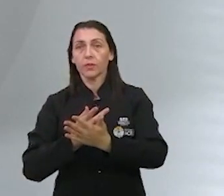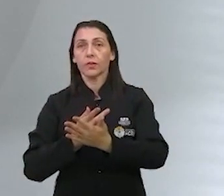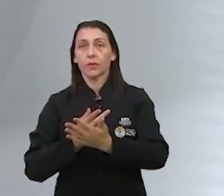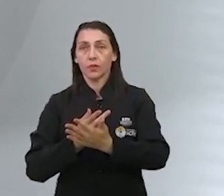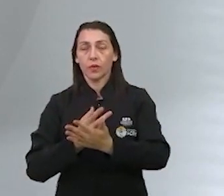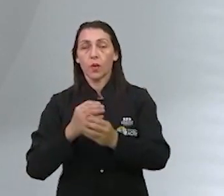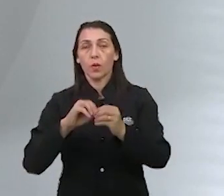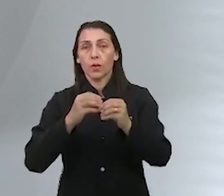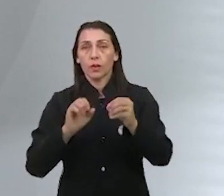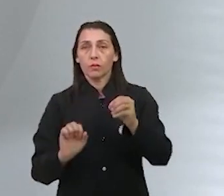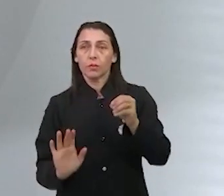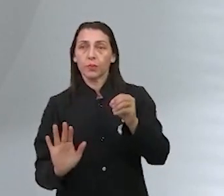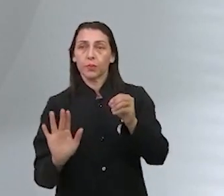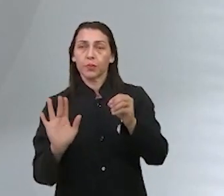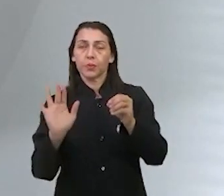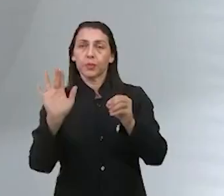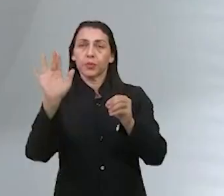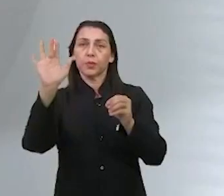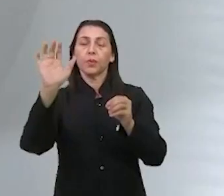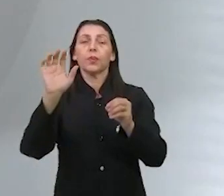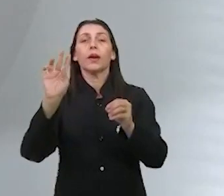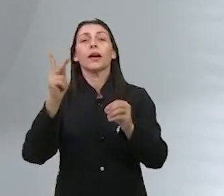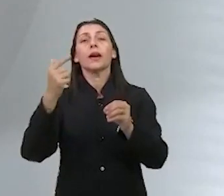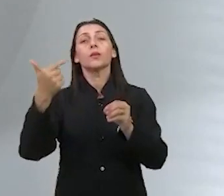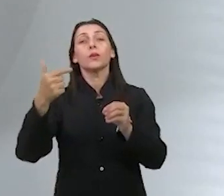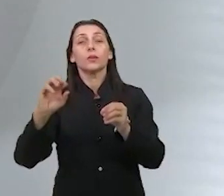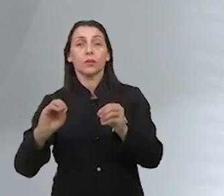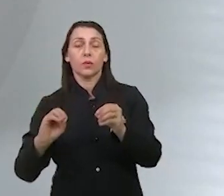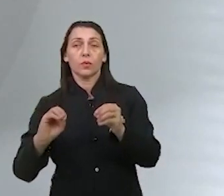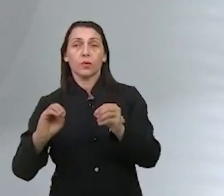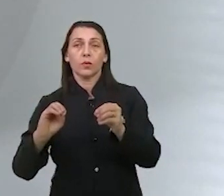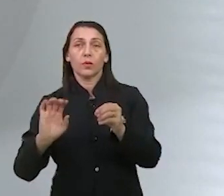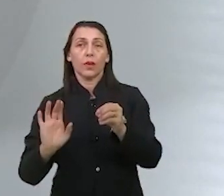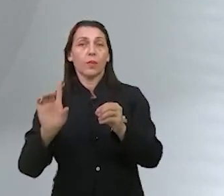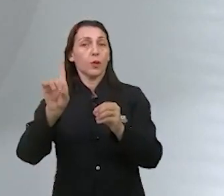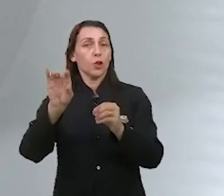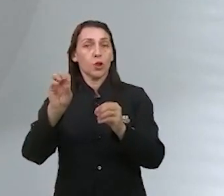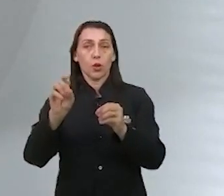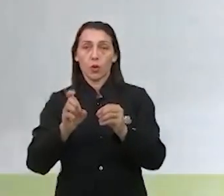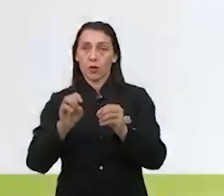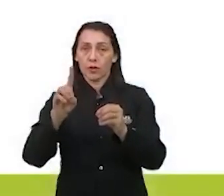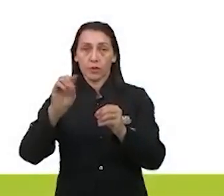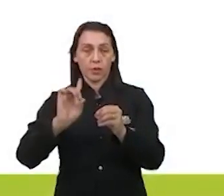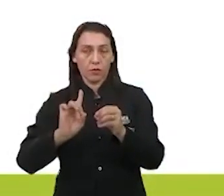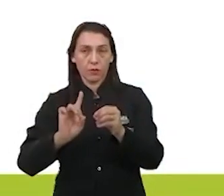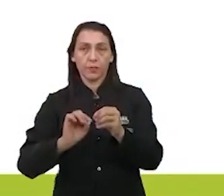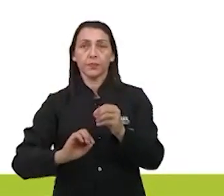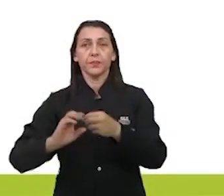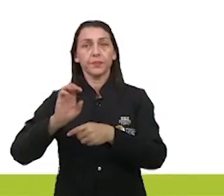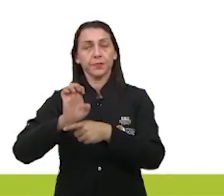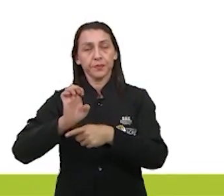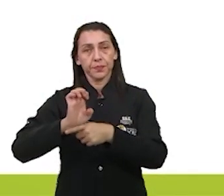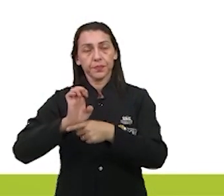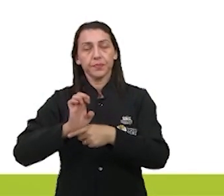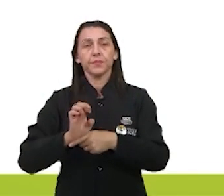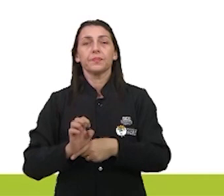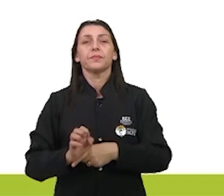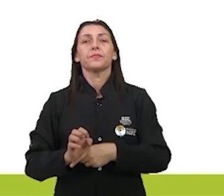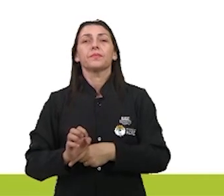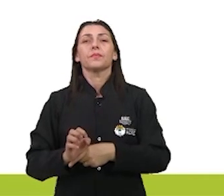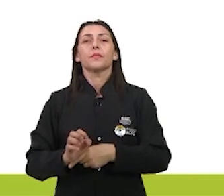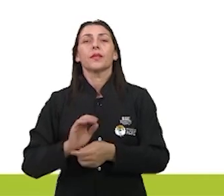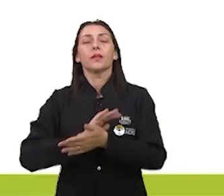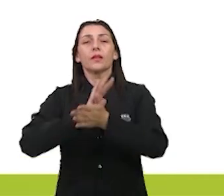oceano evapora, ele está liberando H2O, água. Não está liberando dióxido de carbono. E na letra E,